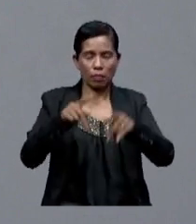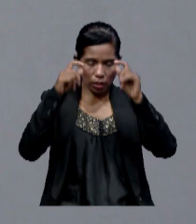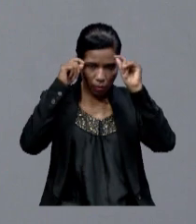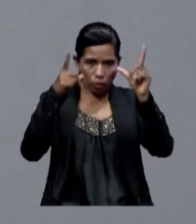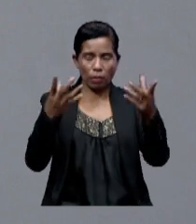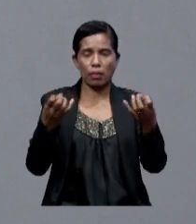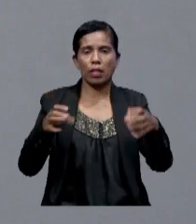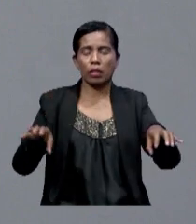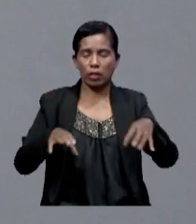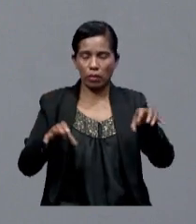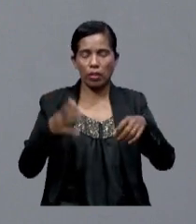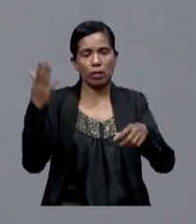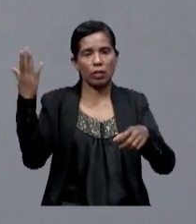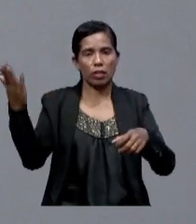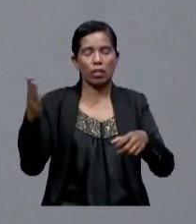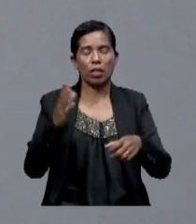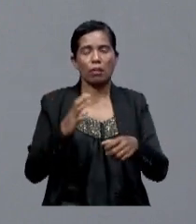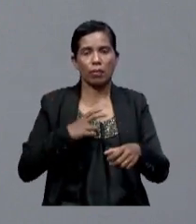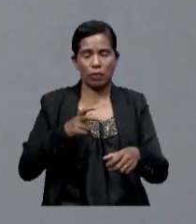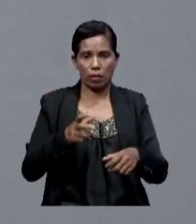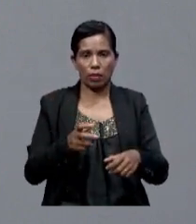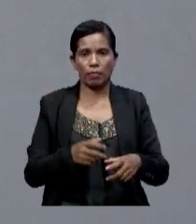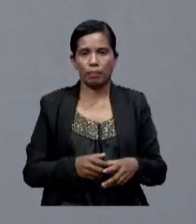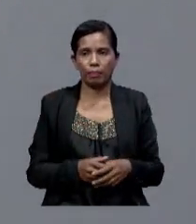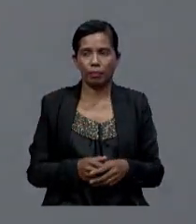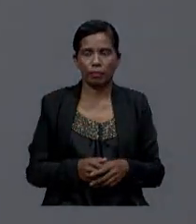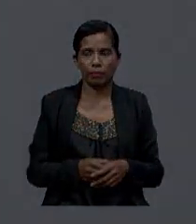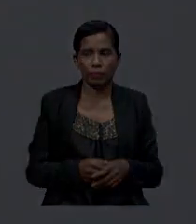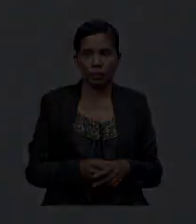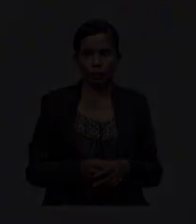ba serviço iha diaspora. Adere Tusimenis, Agustin da Costa, Jemen.